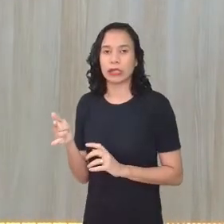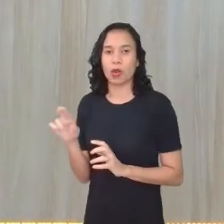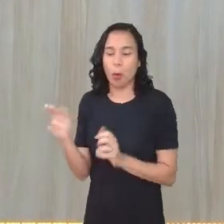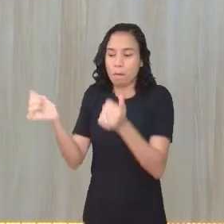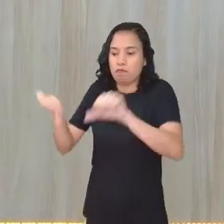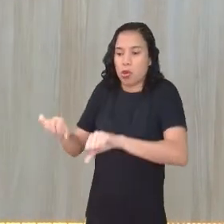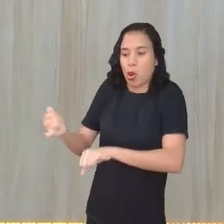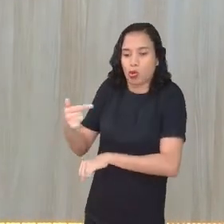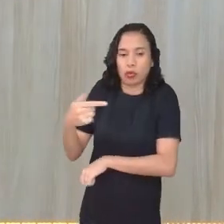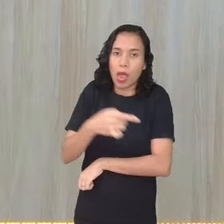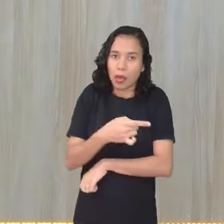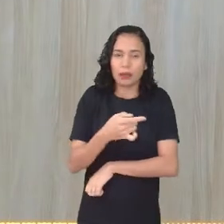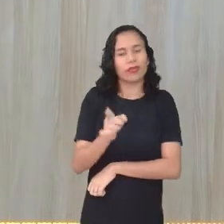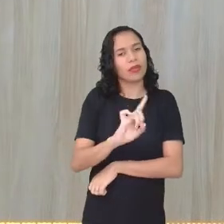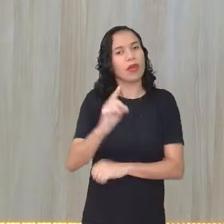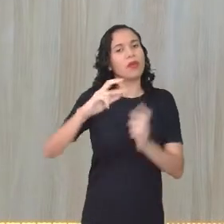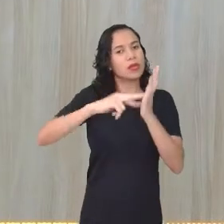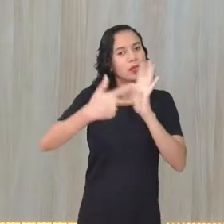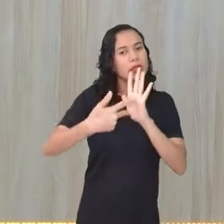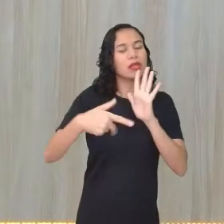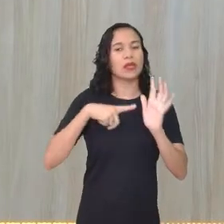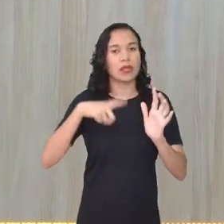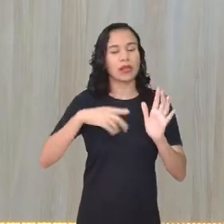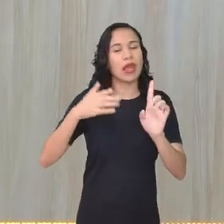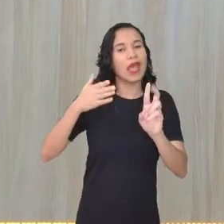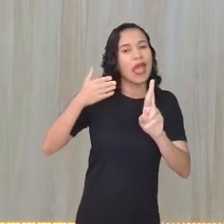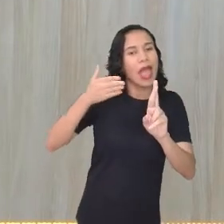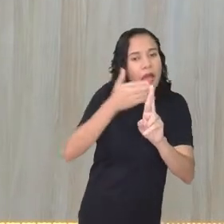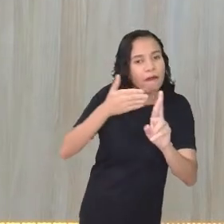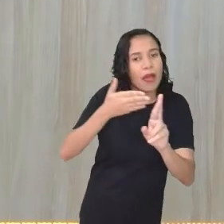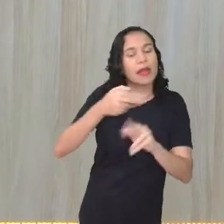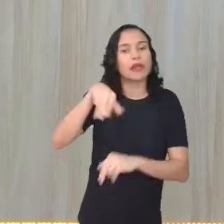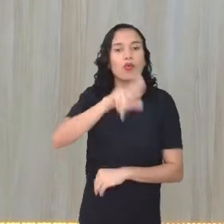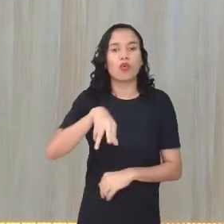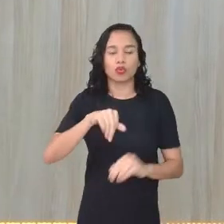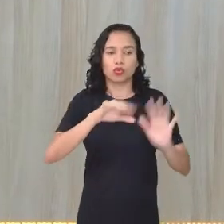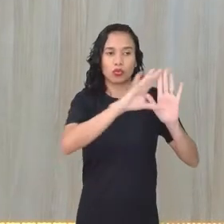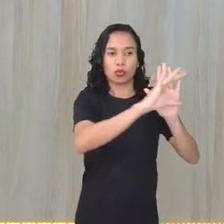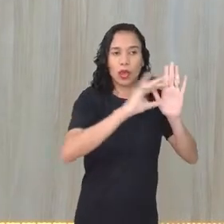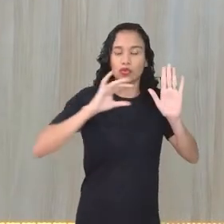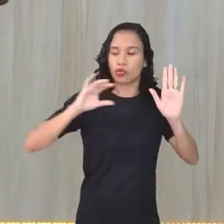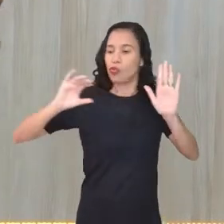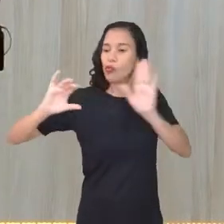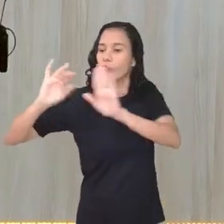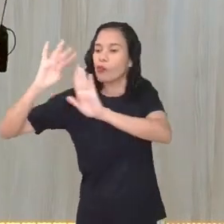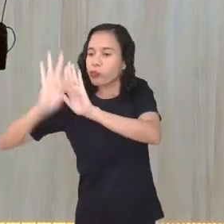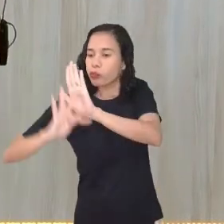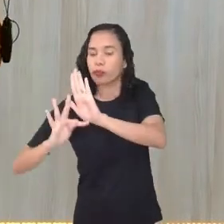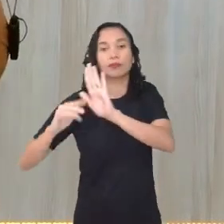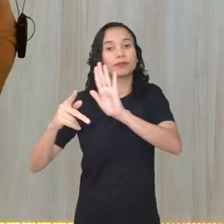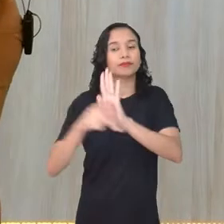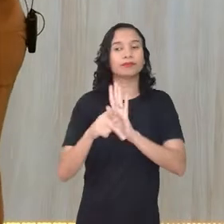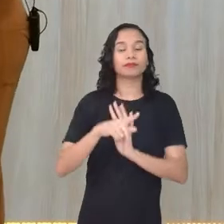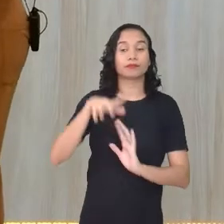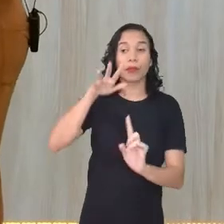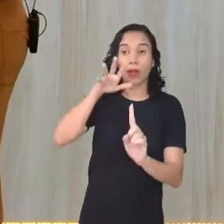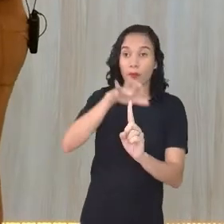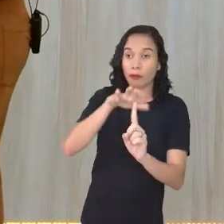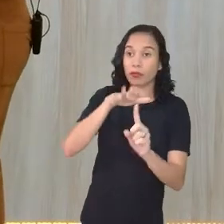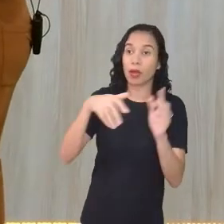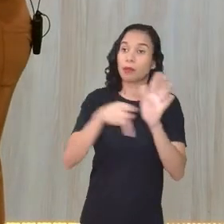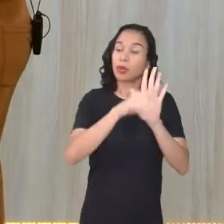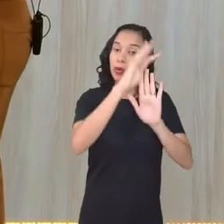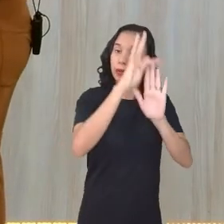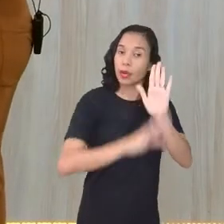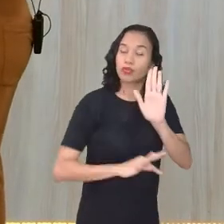outro. Quer dizer que há uma referência de um no outro, tá? Influência de um